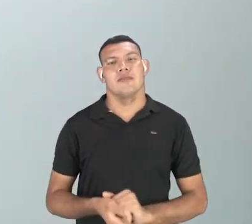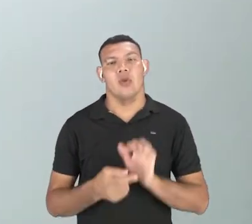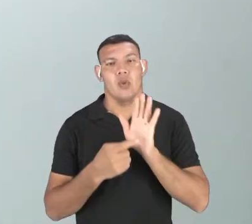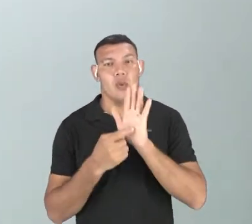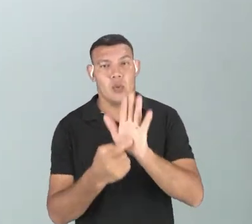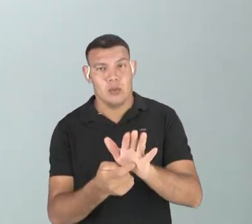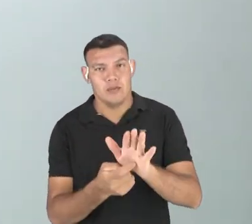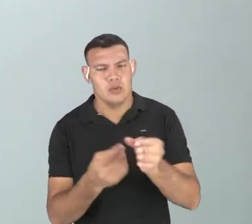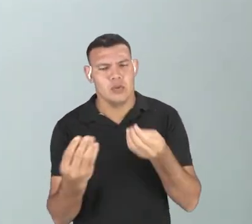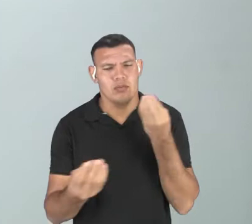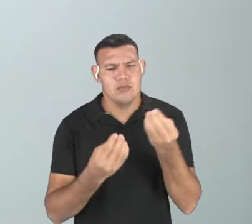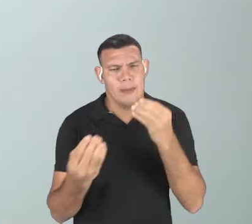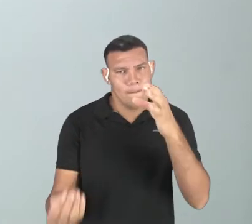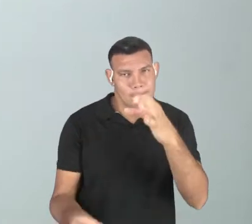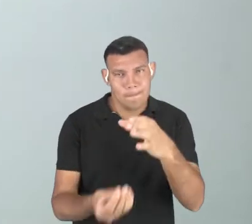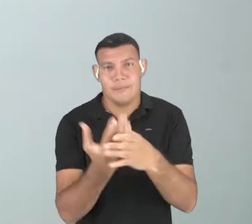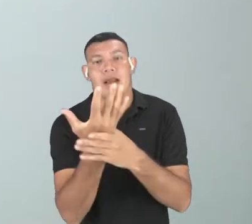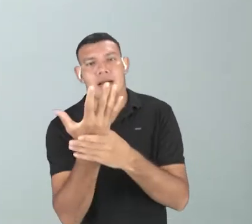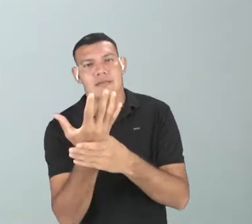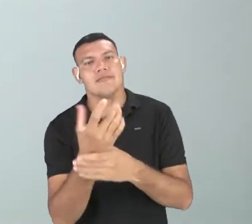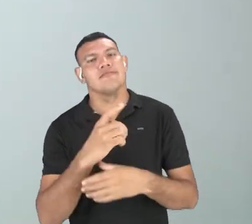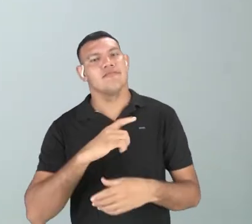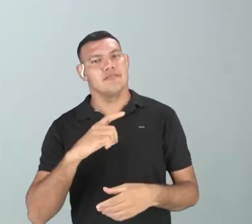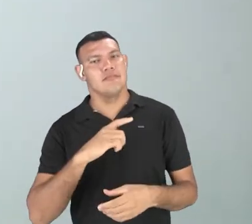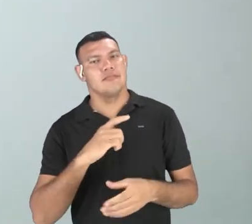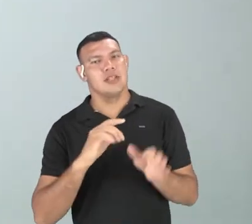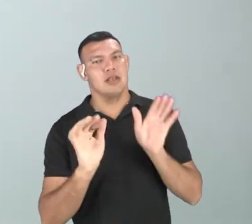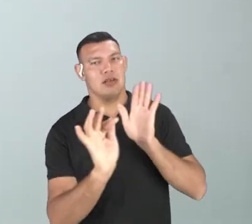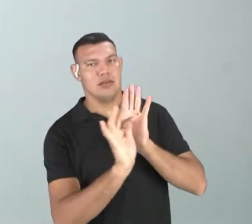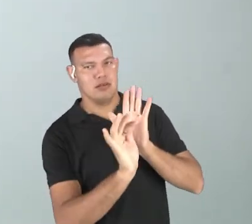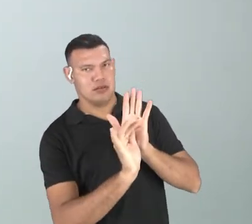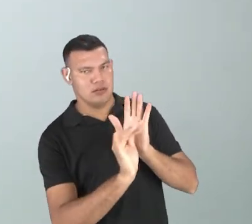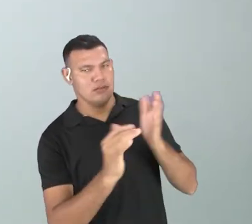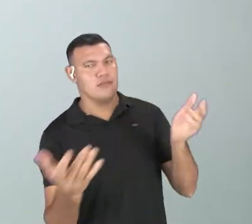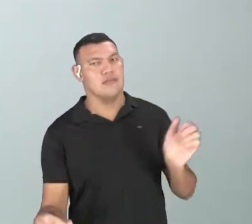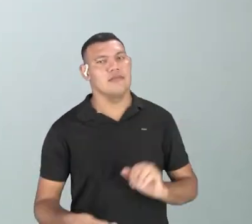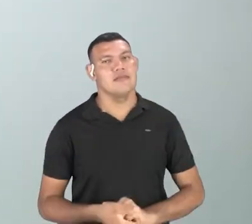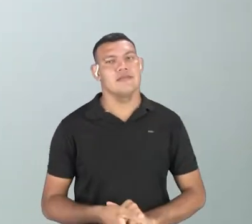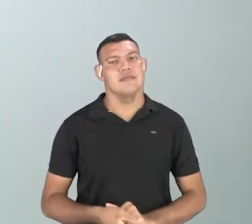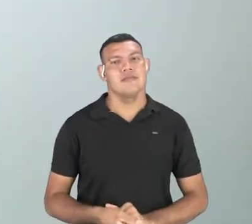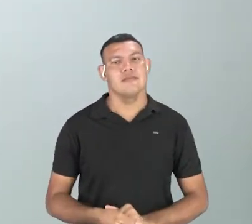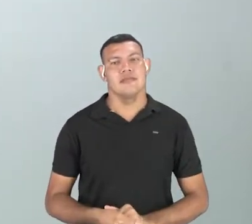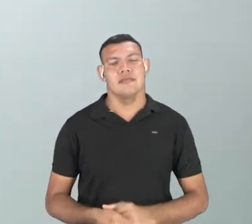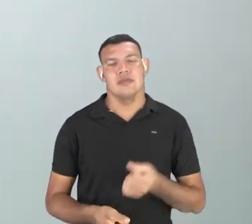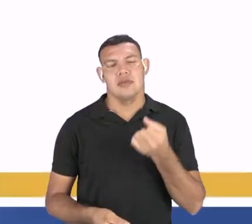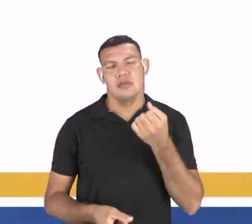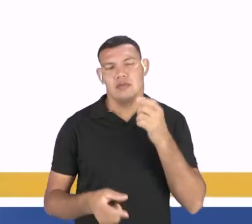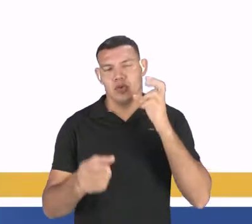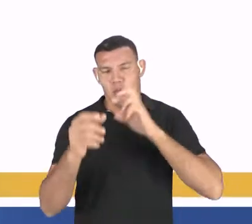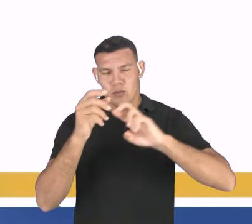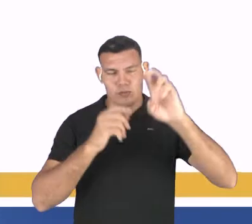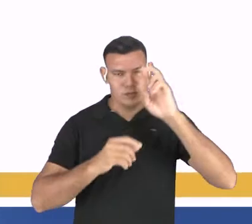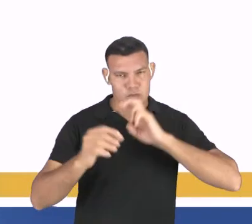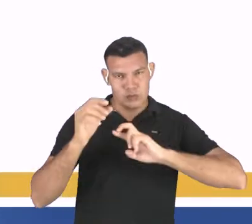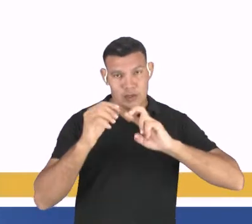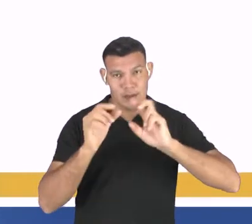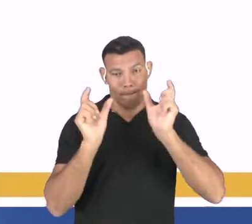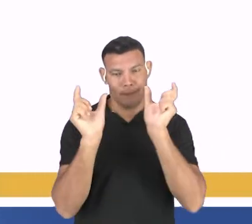como ele é formado e vocês vão ver que sempre vai dar para identificar só olhando o si. Vamos lá? Olha lá. Ó.